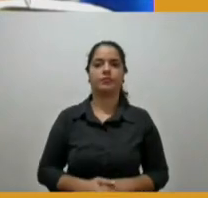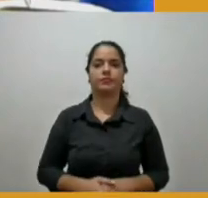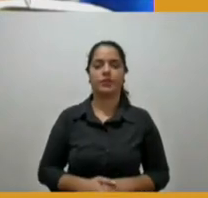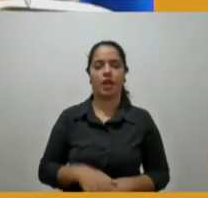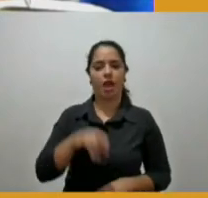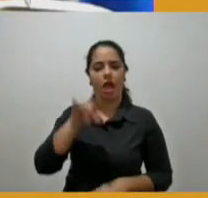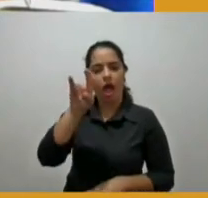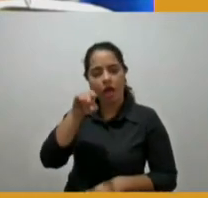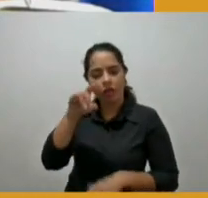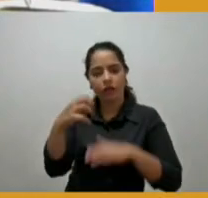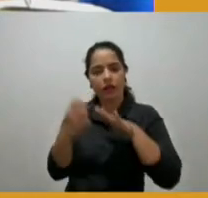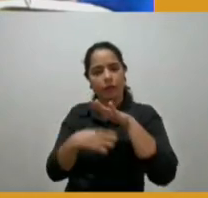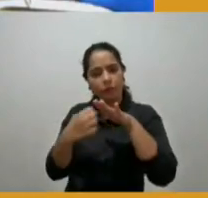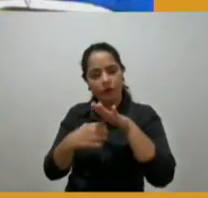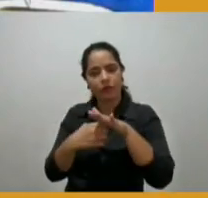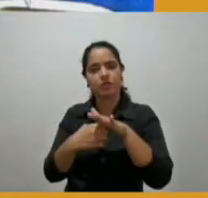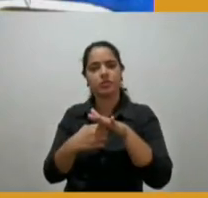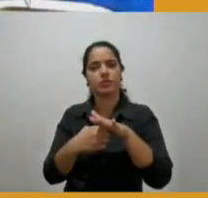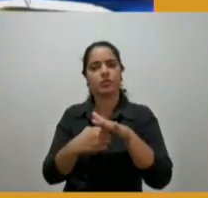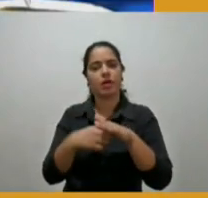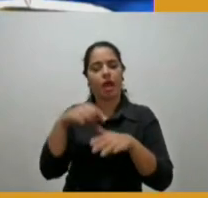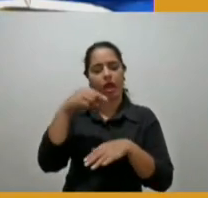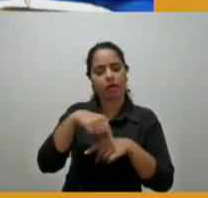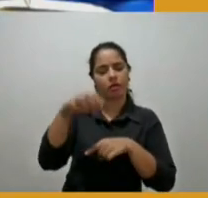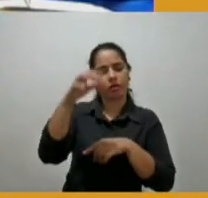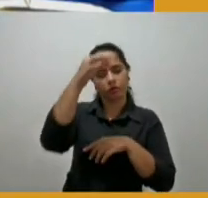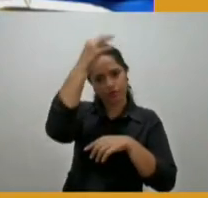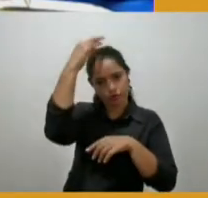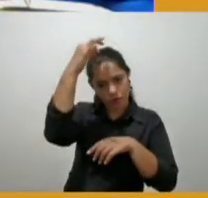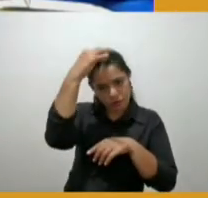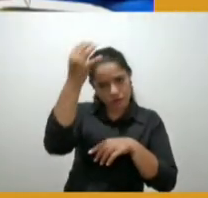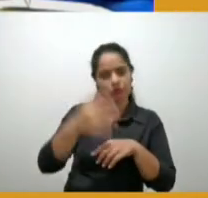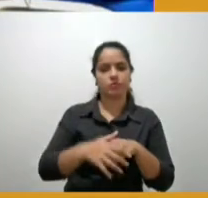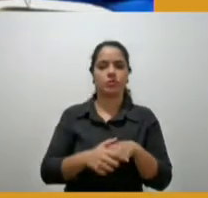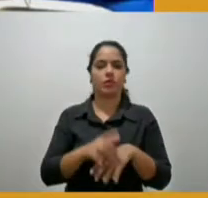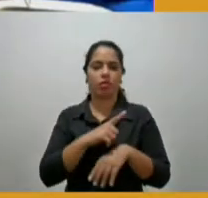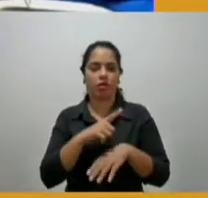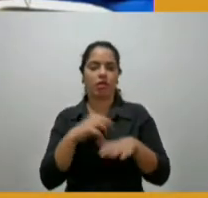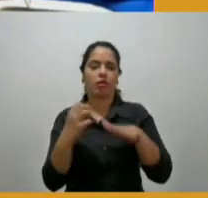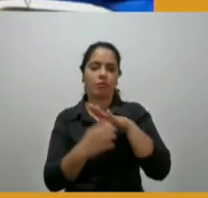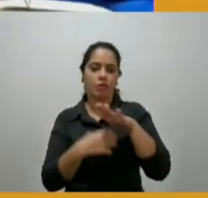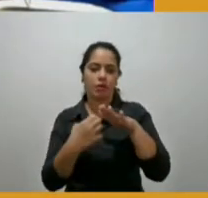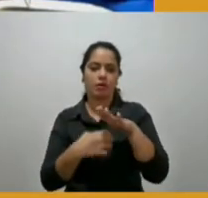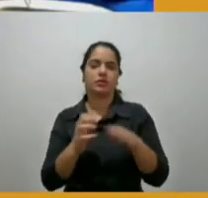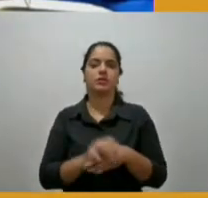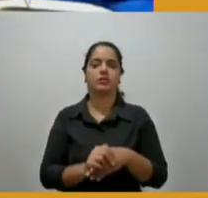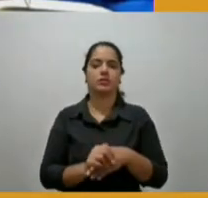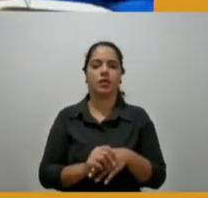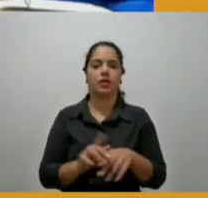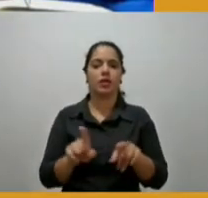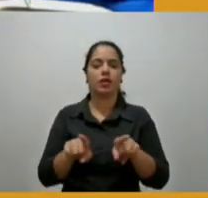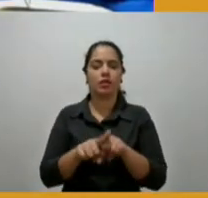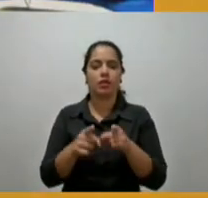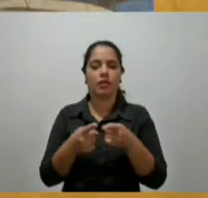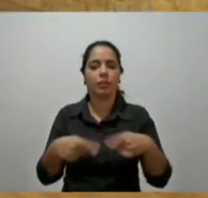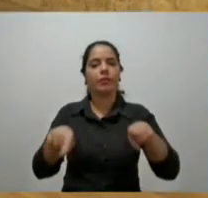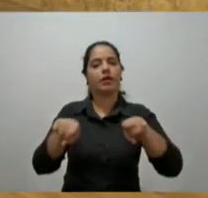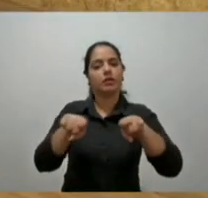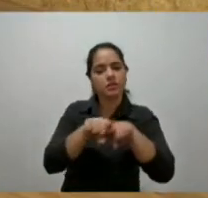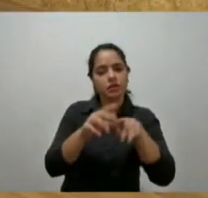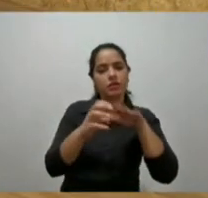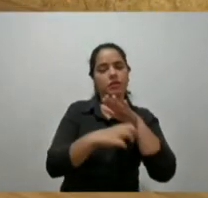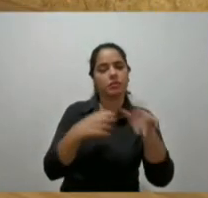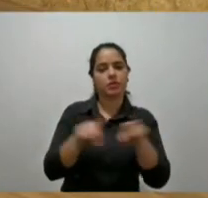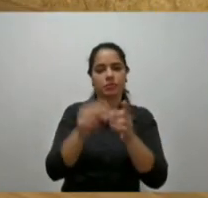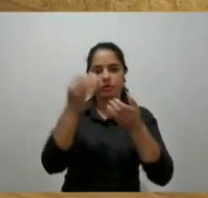para se instalarem aqui ou permite que a gente possa ter capacidade de ter esses parceiros para poder gerar negócios no Estado do Espírito Santo. Obrigado